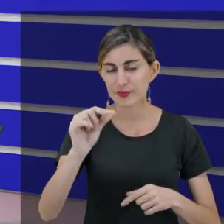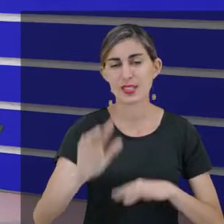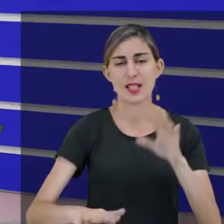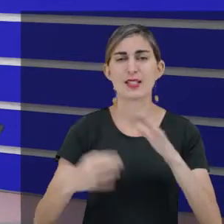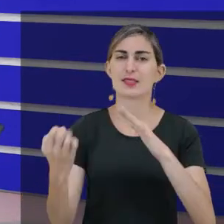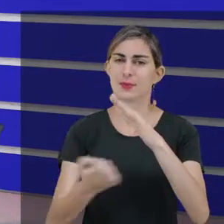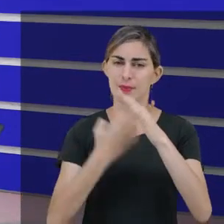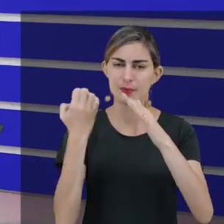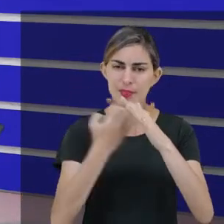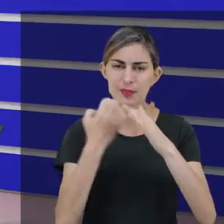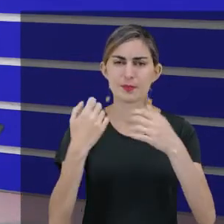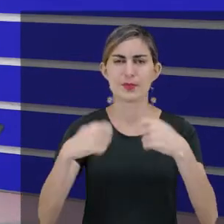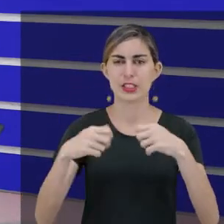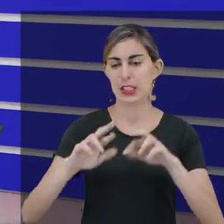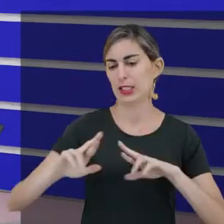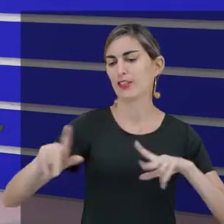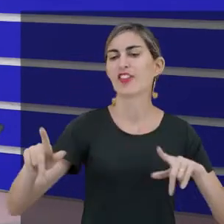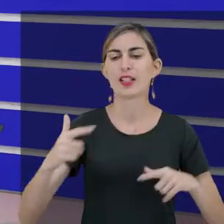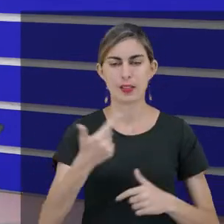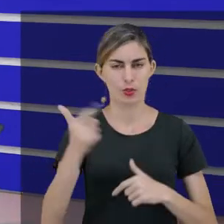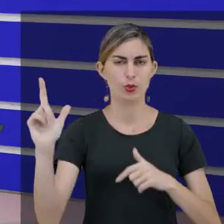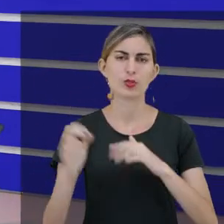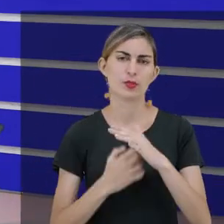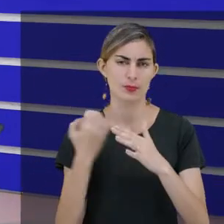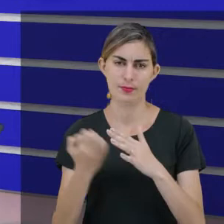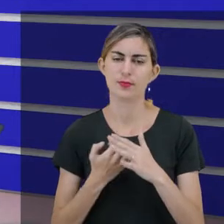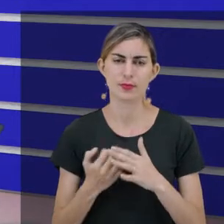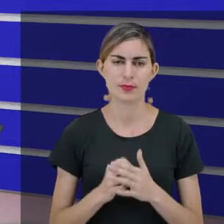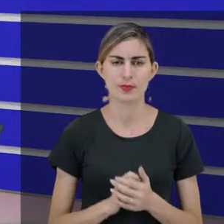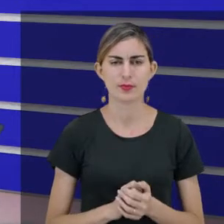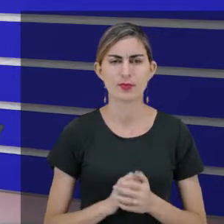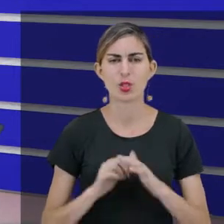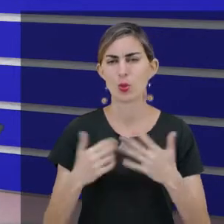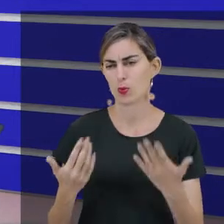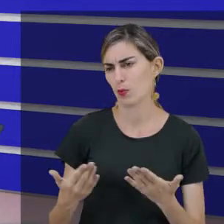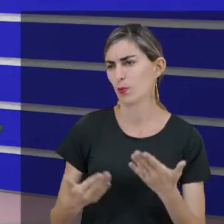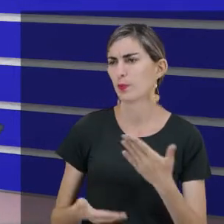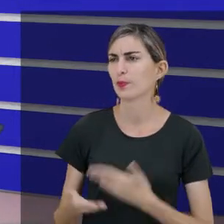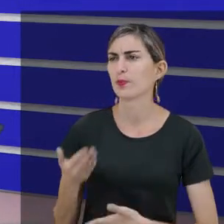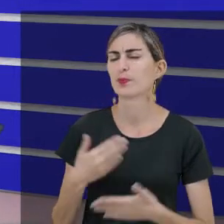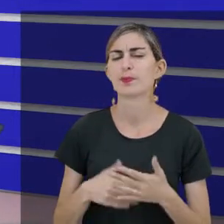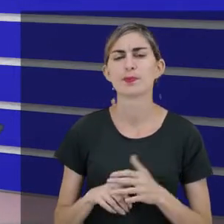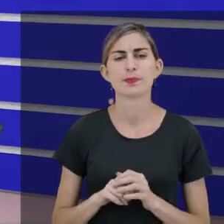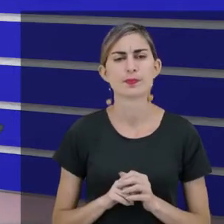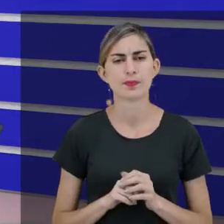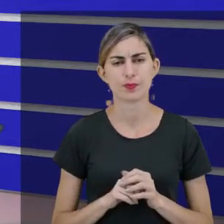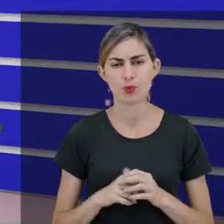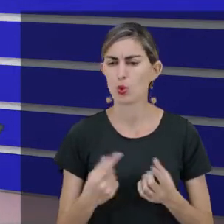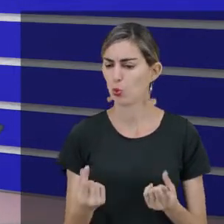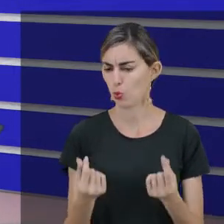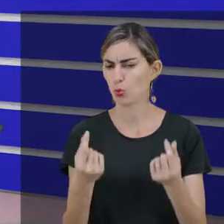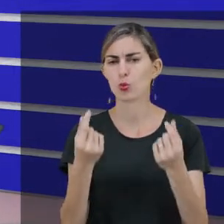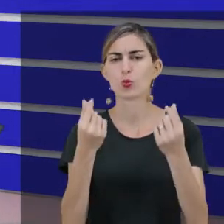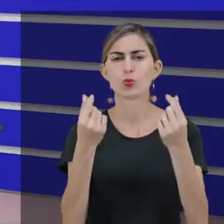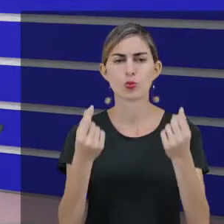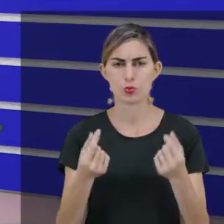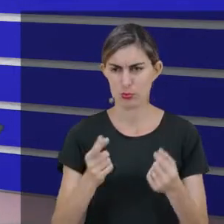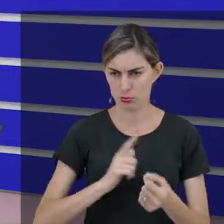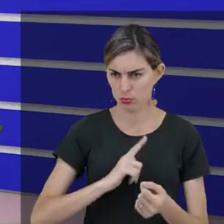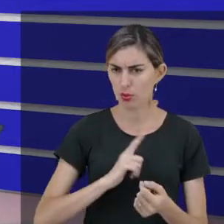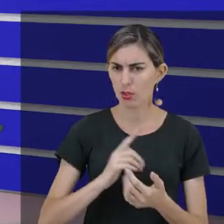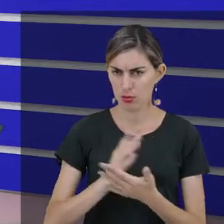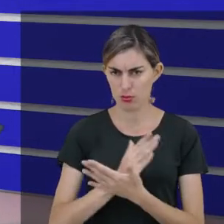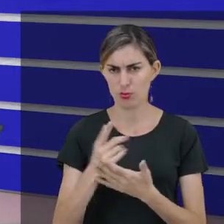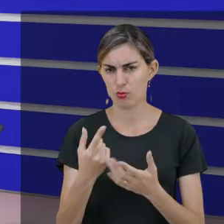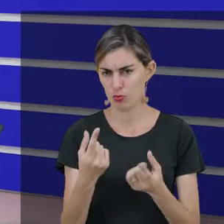empresa precisa para ser diferente da outra. Para ser diferente, é verdade. Com relação ao custo, né? Existe algum